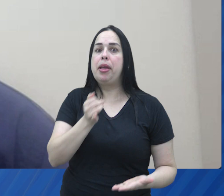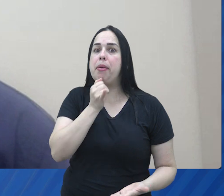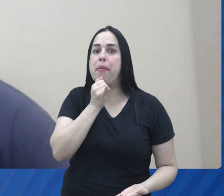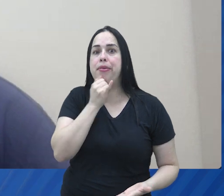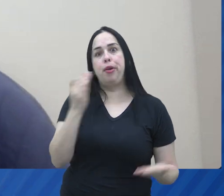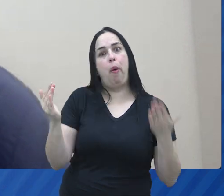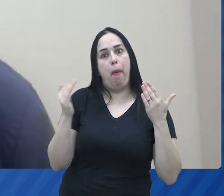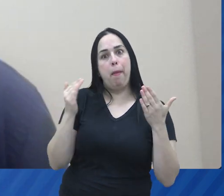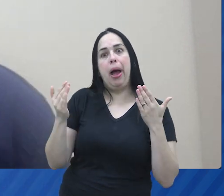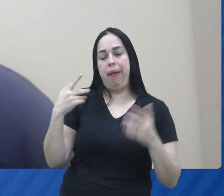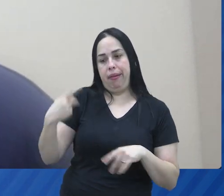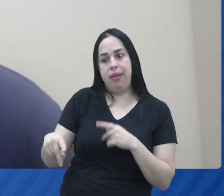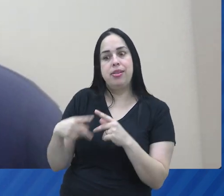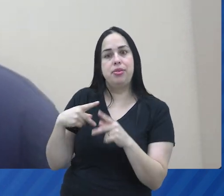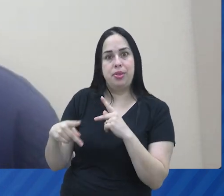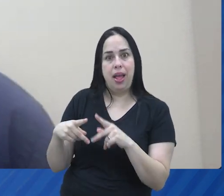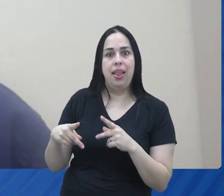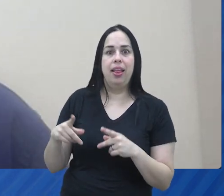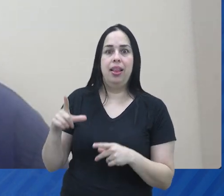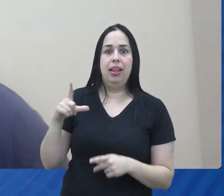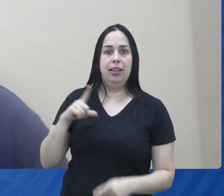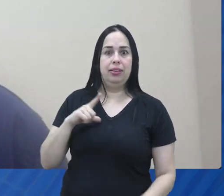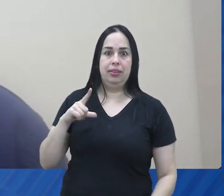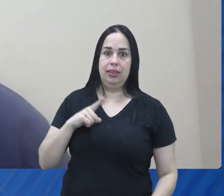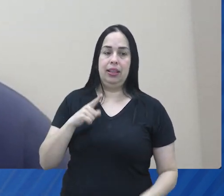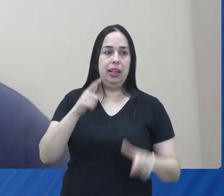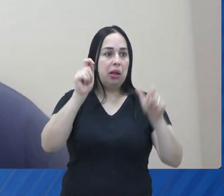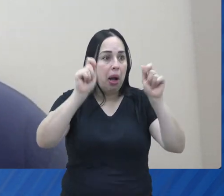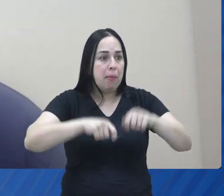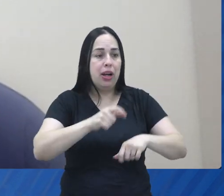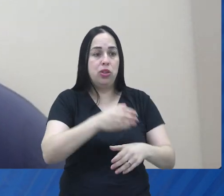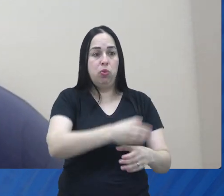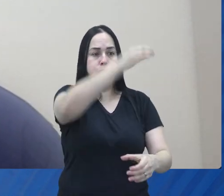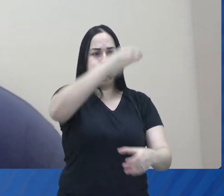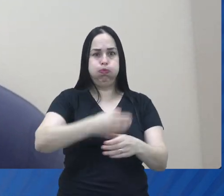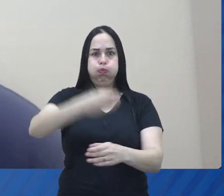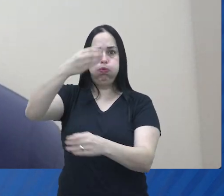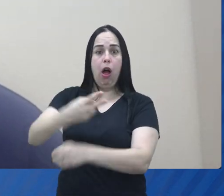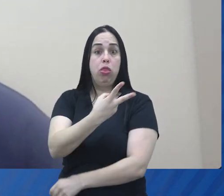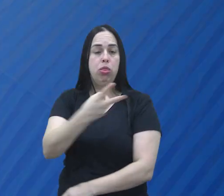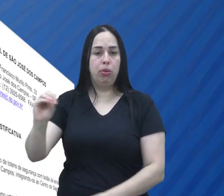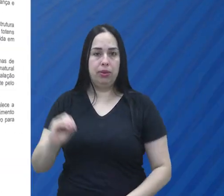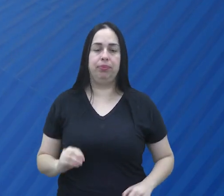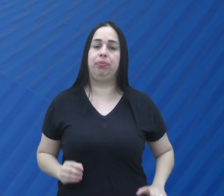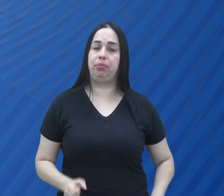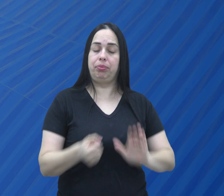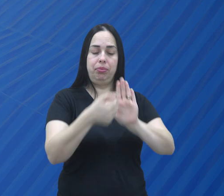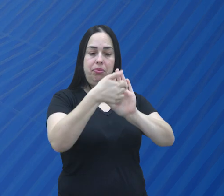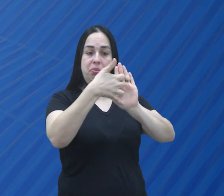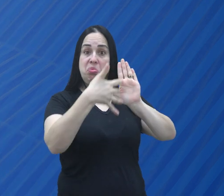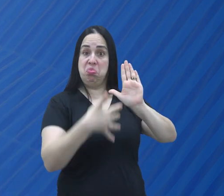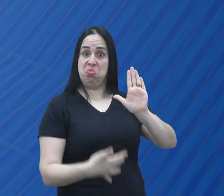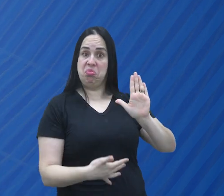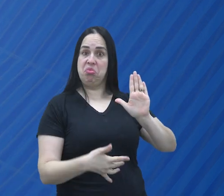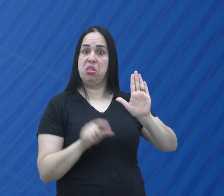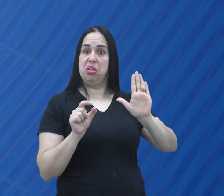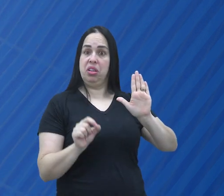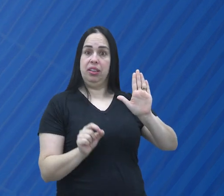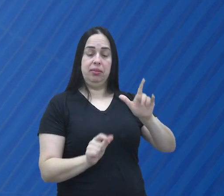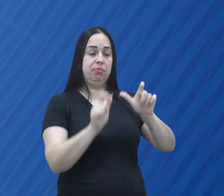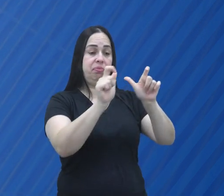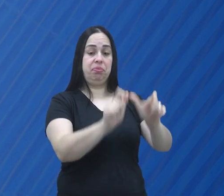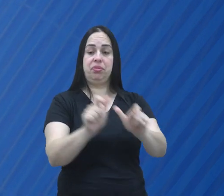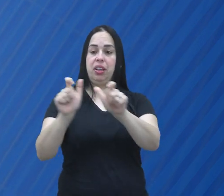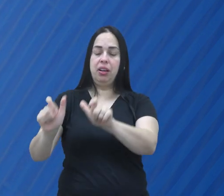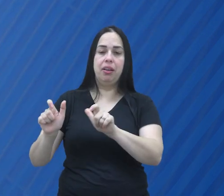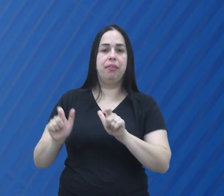eu fico imaginando uma cidade como São José dos Campos, pode ter 200 totens desses aí. Segundo a justificativa do